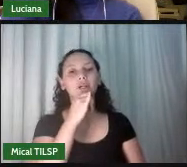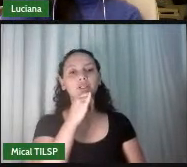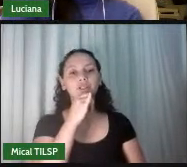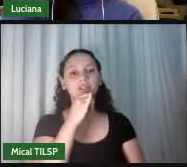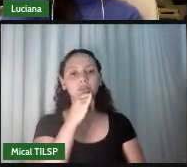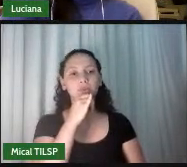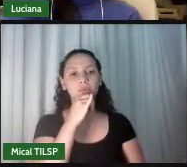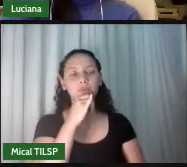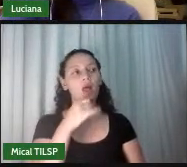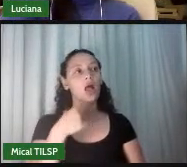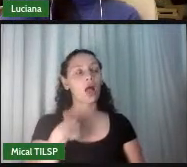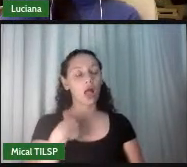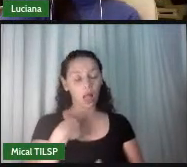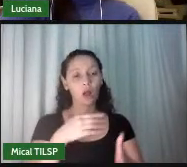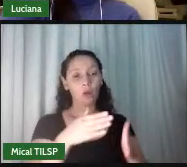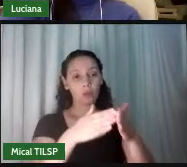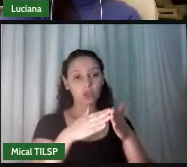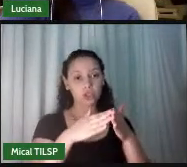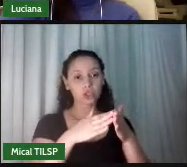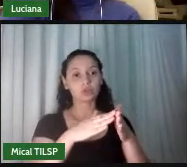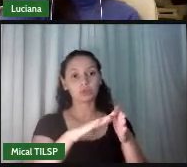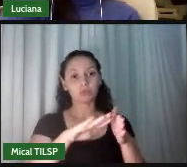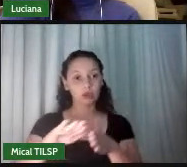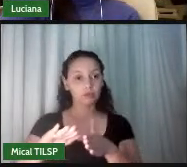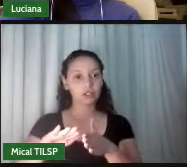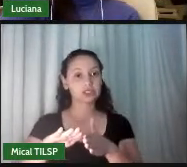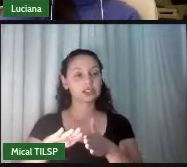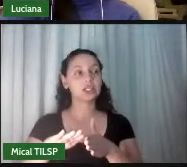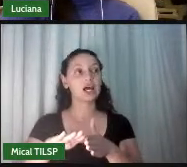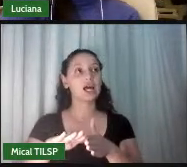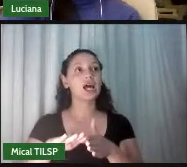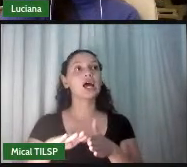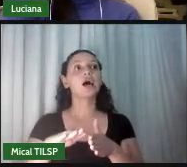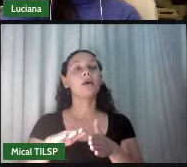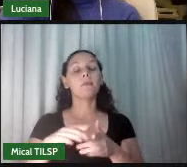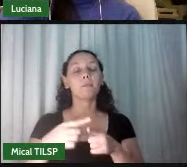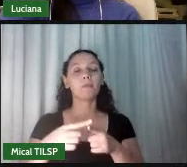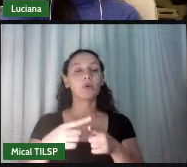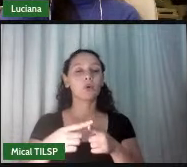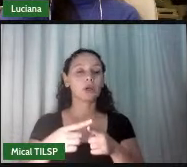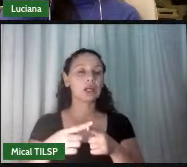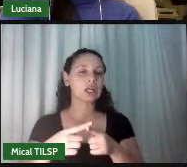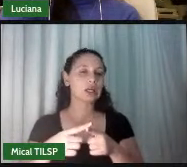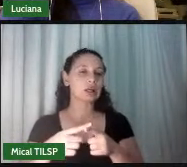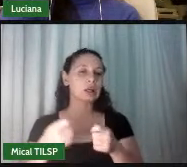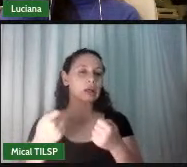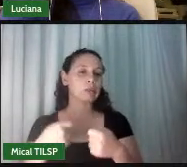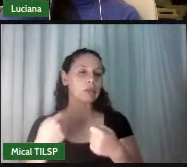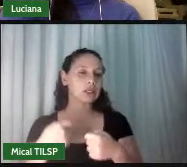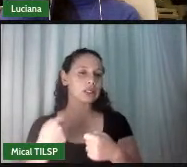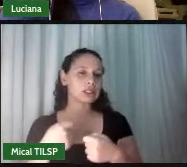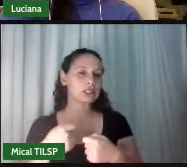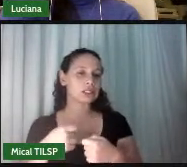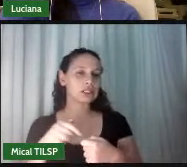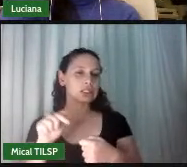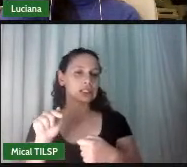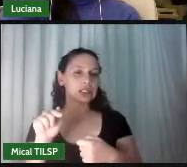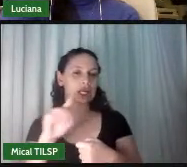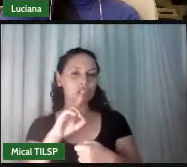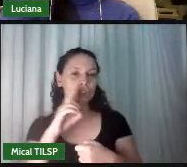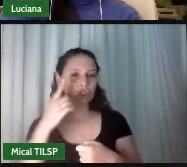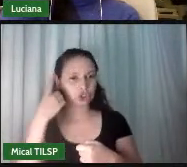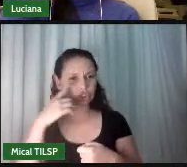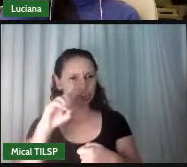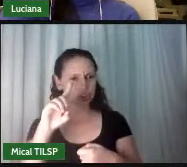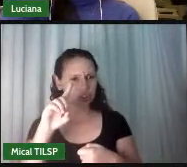endodôntico e aqui no meu atestado diz que eu preciso pegar 7 dias, né, pós-tratamento. Poxa,